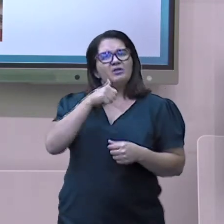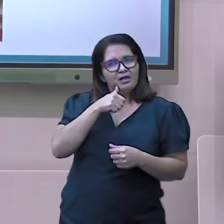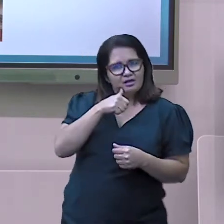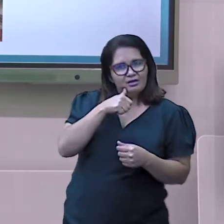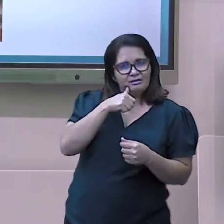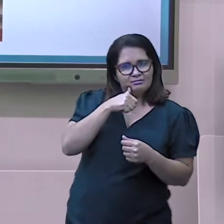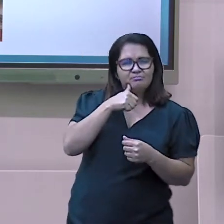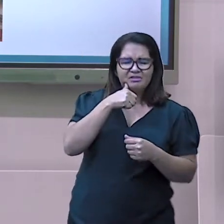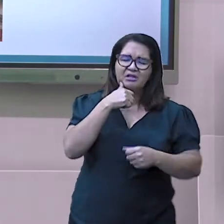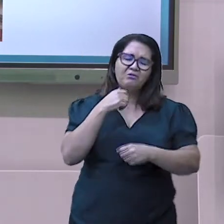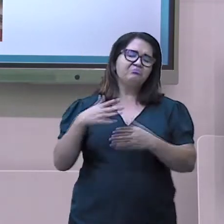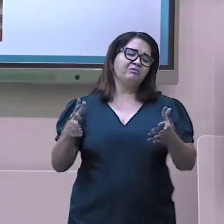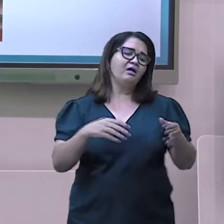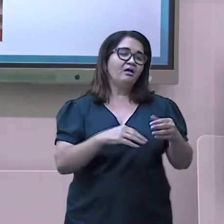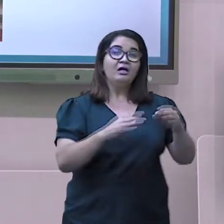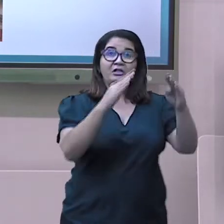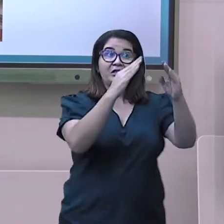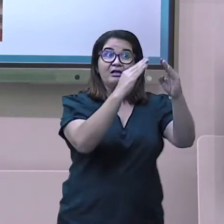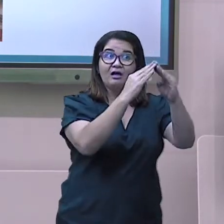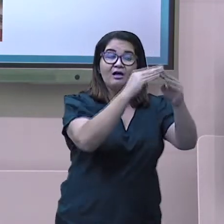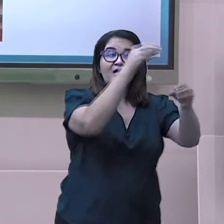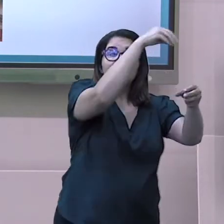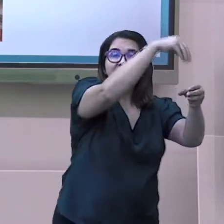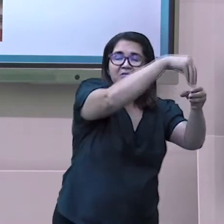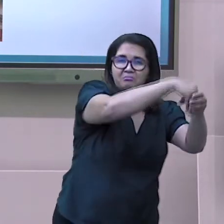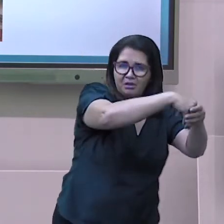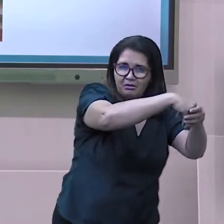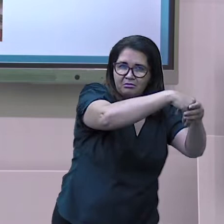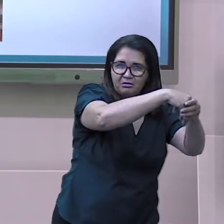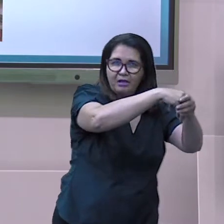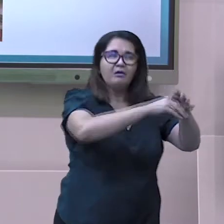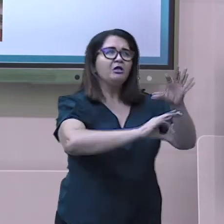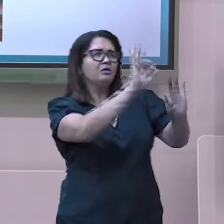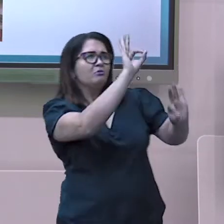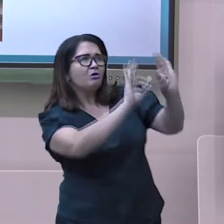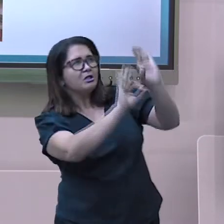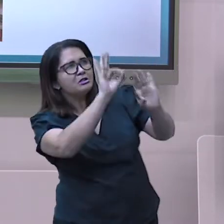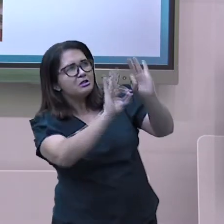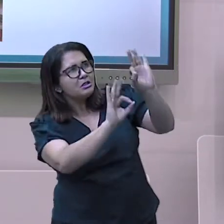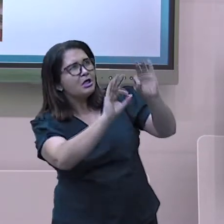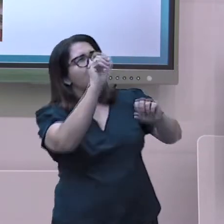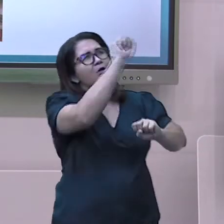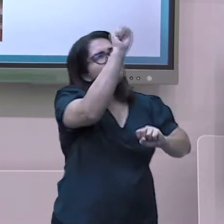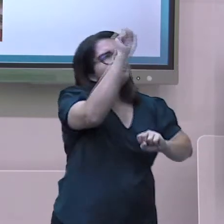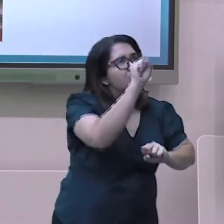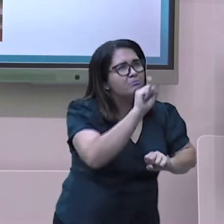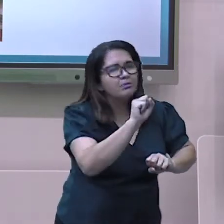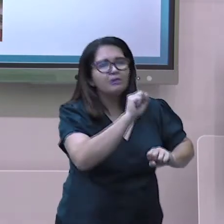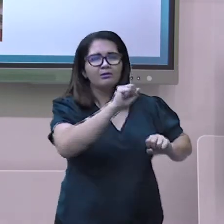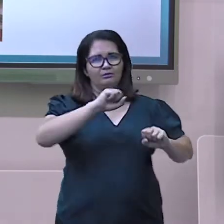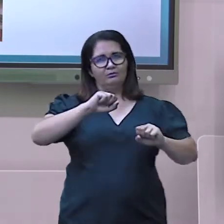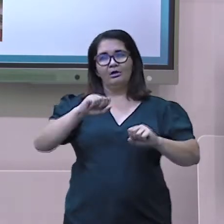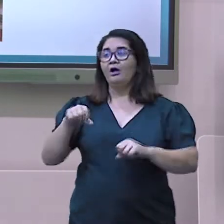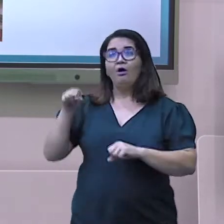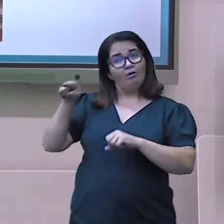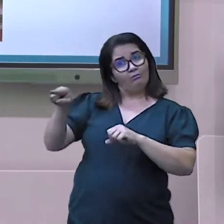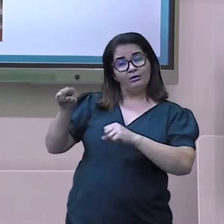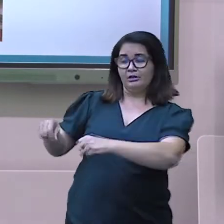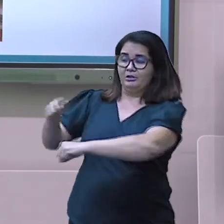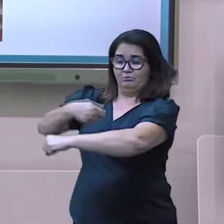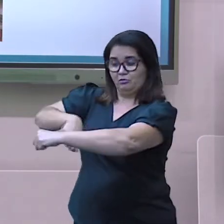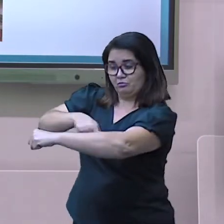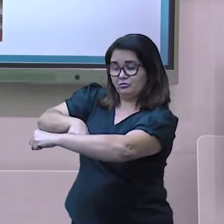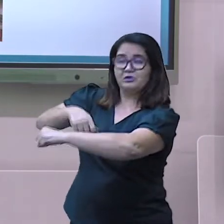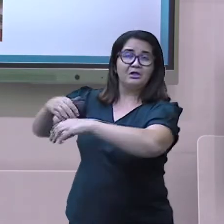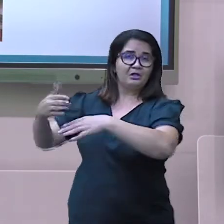casa, cozinhando, e quando elas vão realizar essas atividades, elas não pensam assim, vou subir aqui nesse